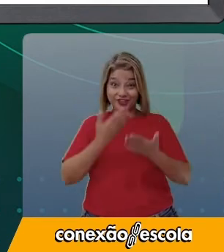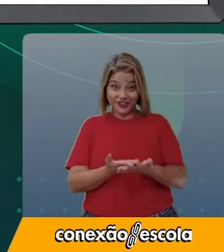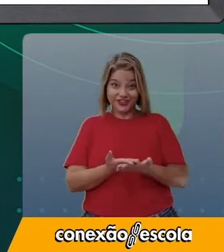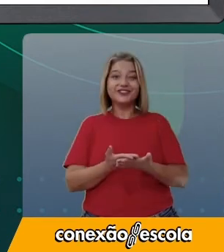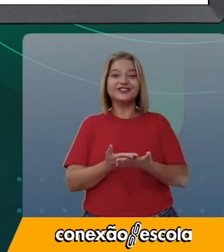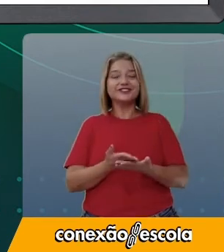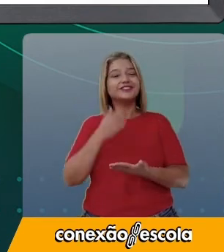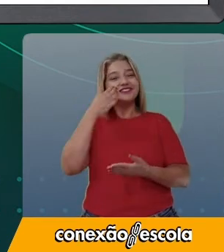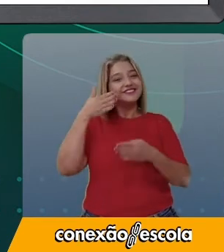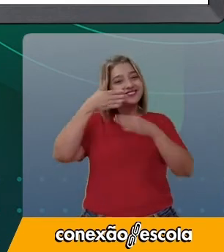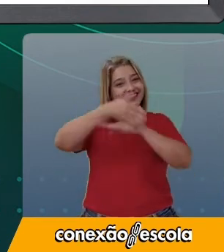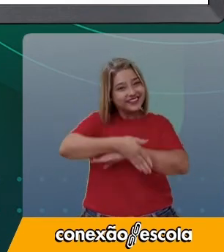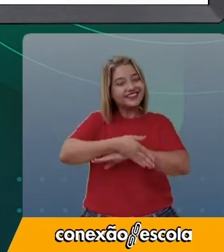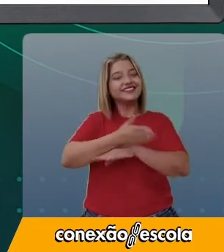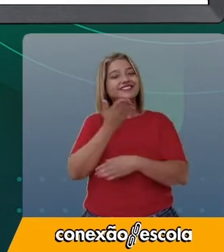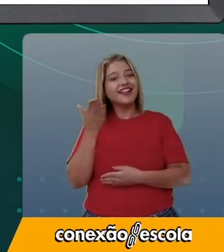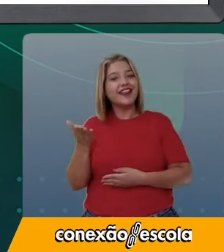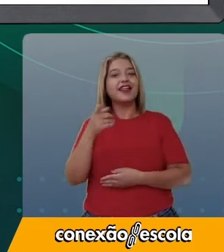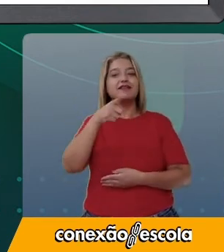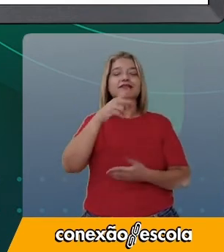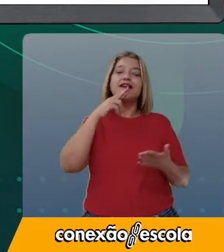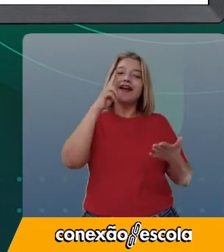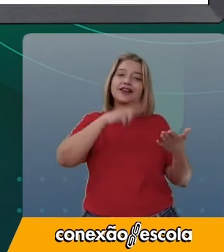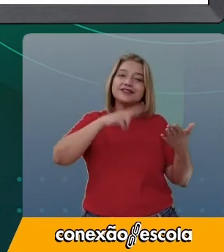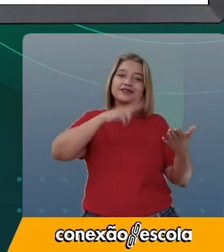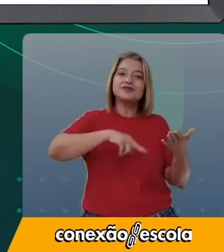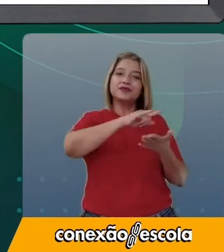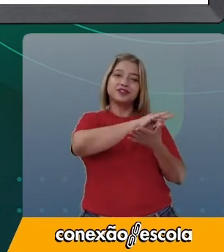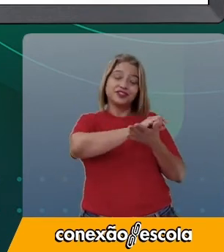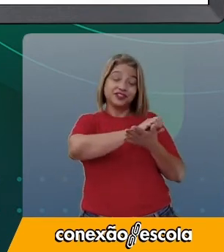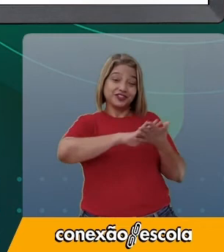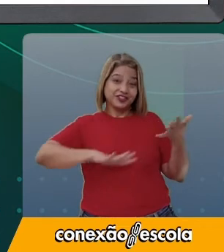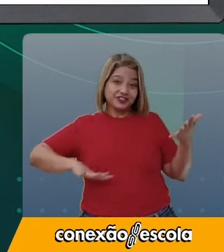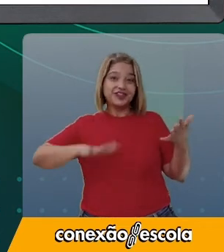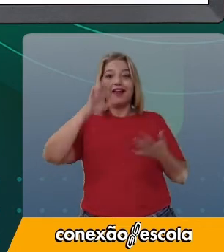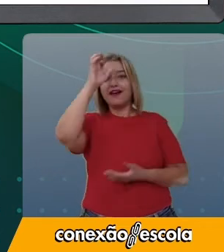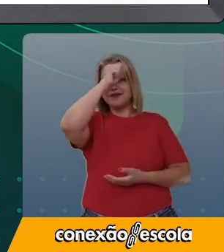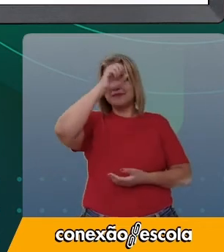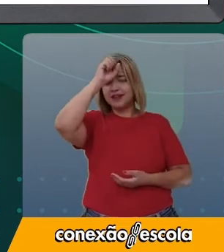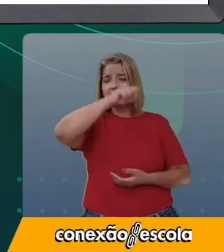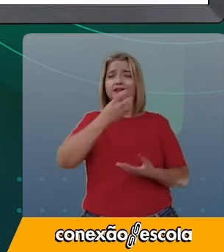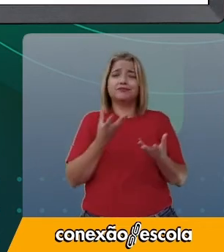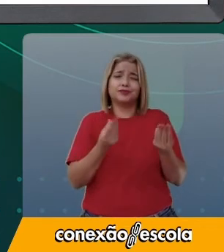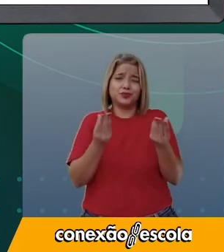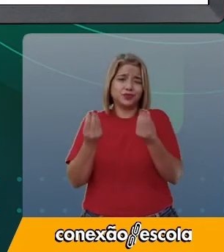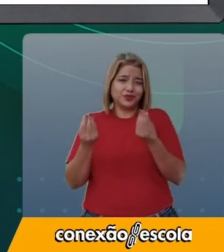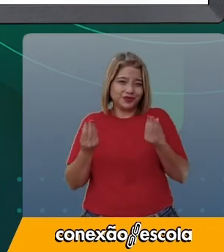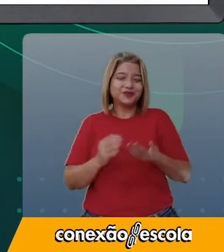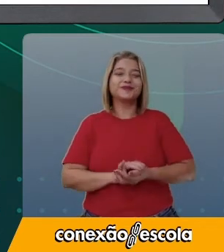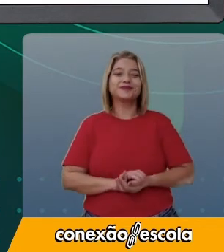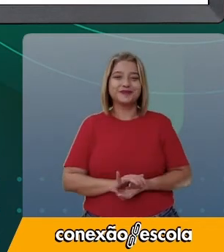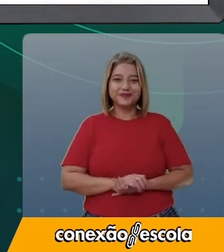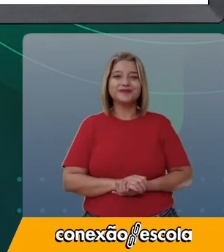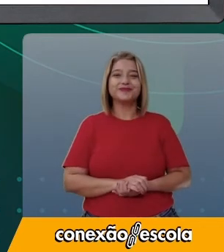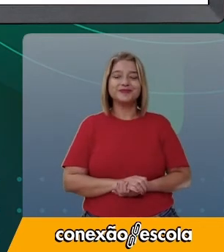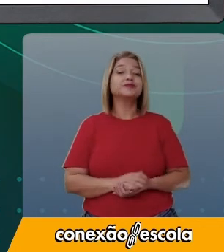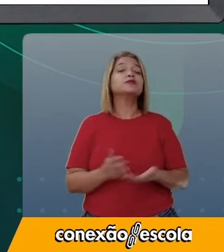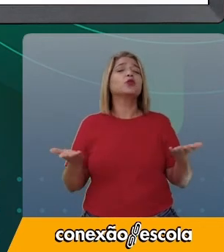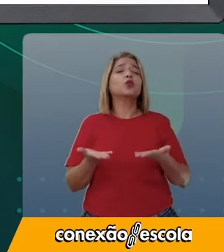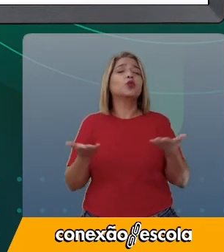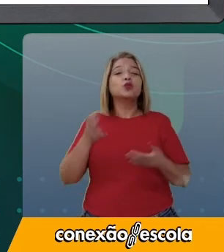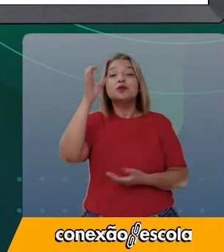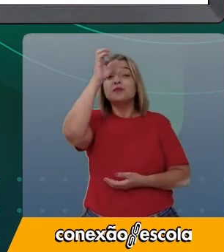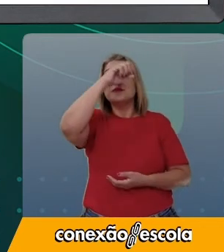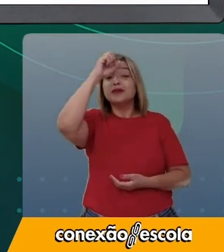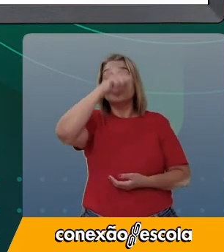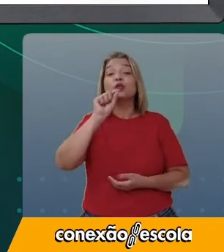Escola. Acessa lá, vamos fazer as atividades e aprender muito mais. Então, o que nós aprendemos